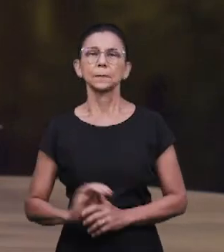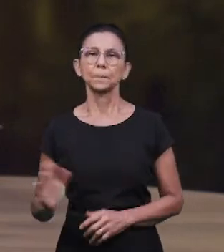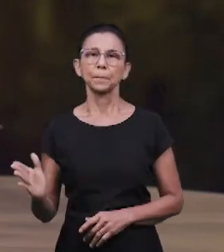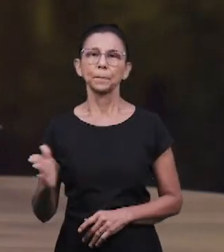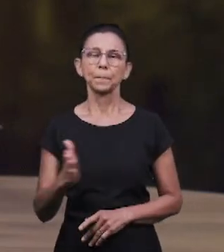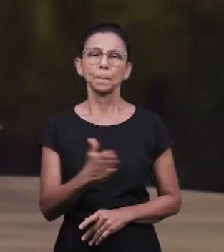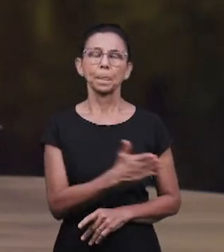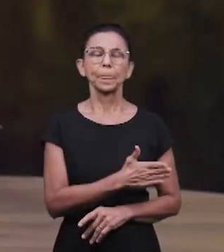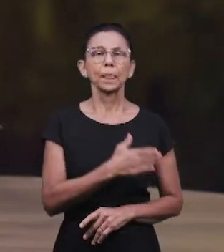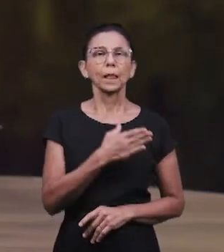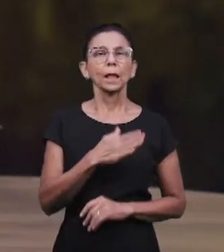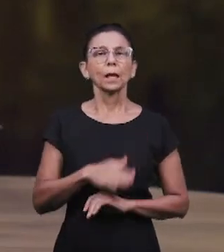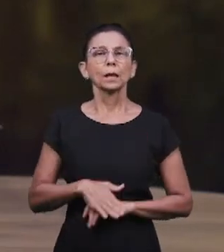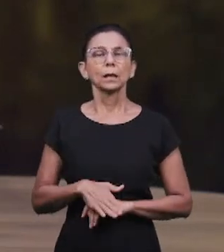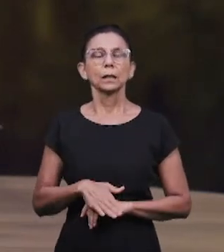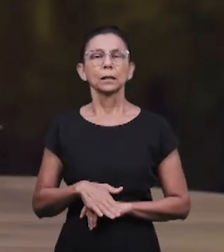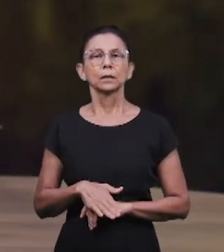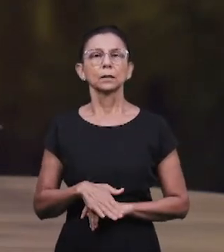Samuel,